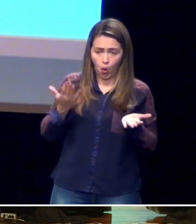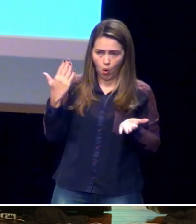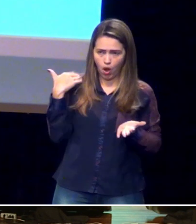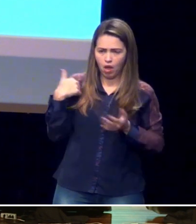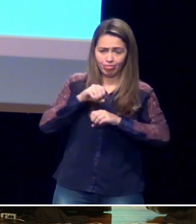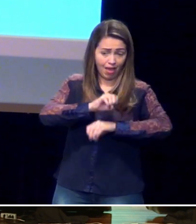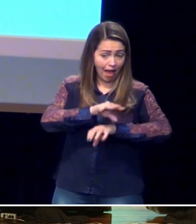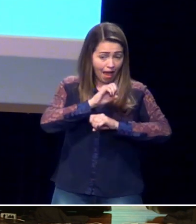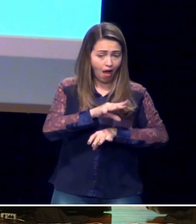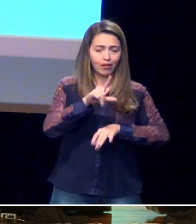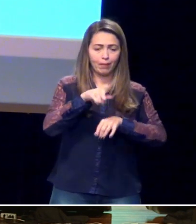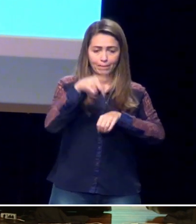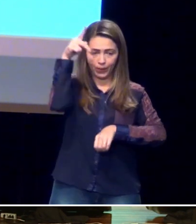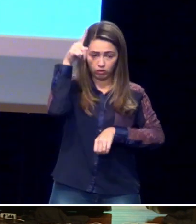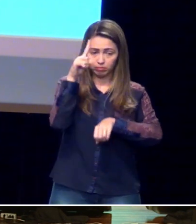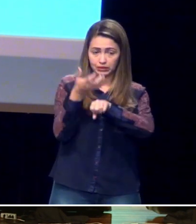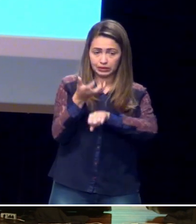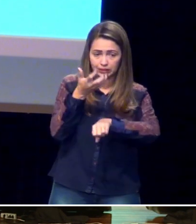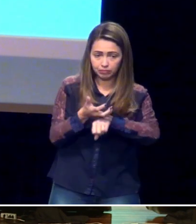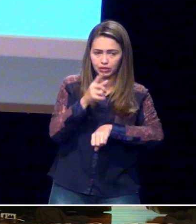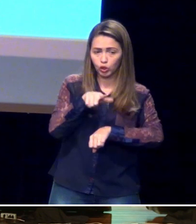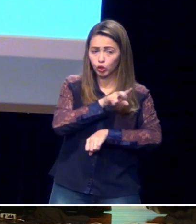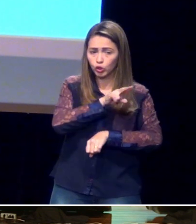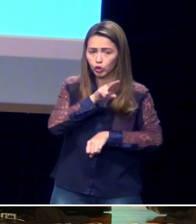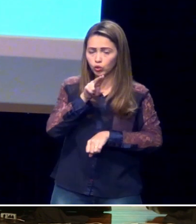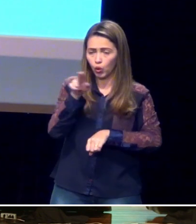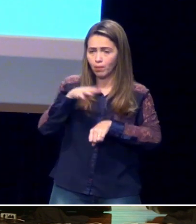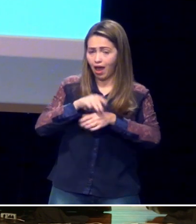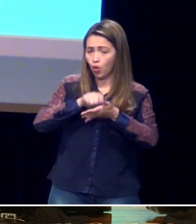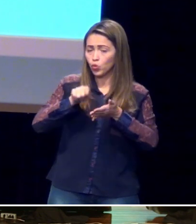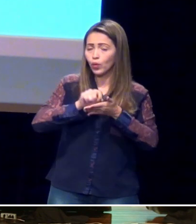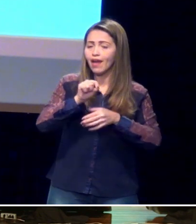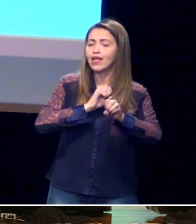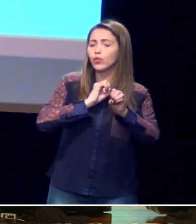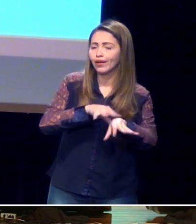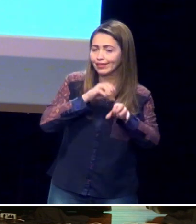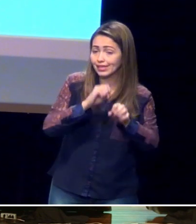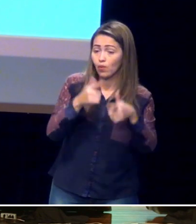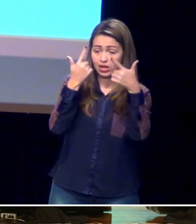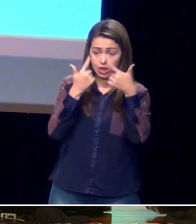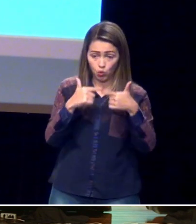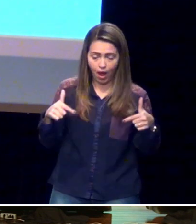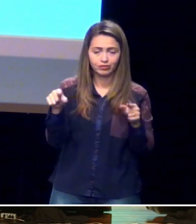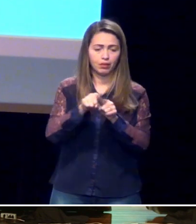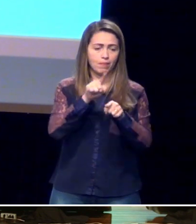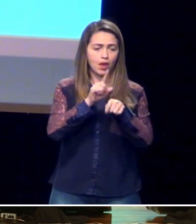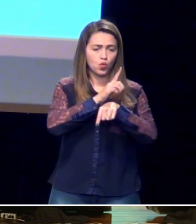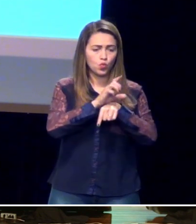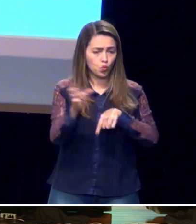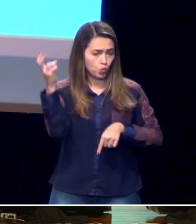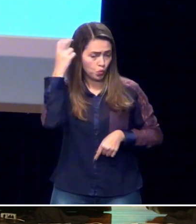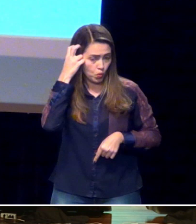uma disciplina na pós-graduação, que é o nome do autor, Educação, Linguagens e Culturas,